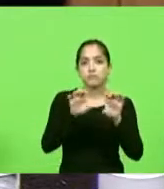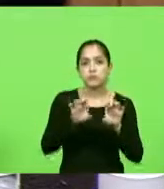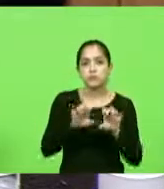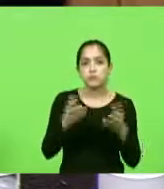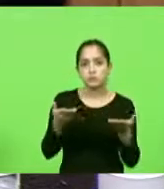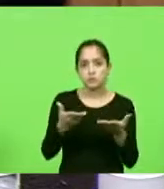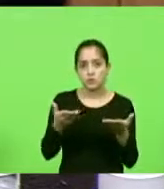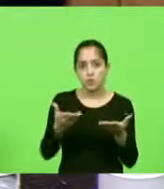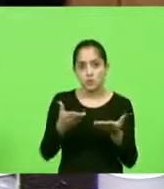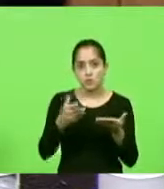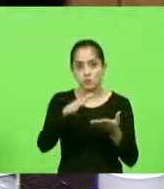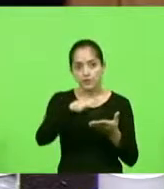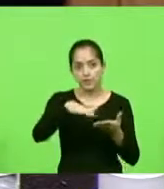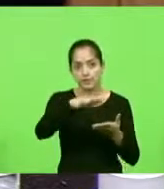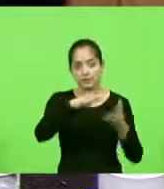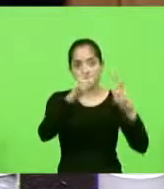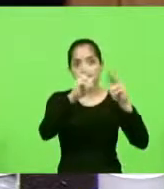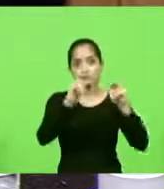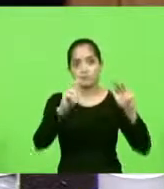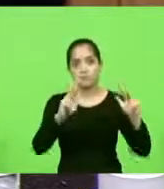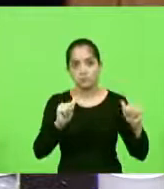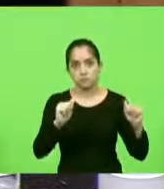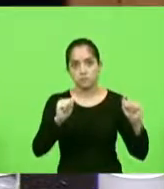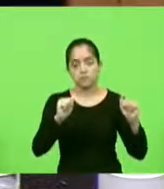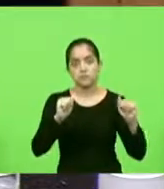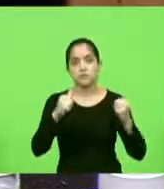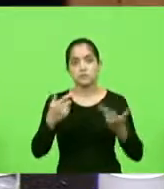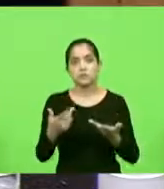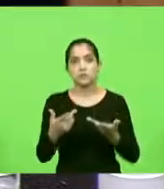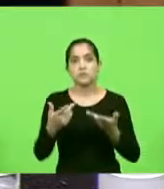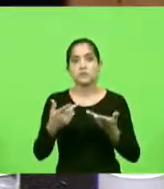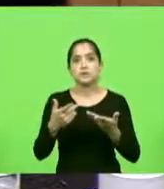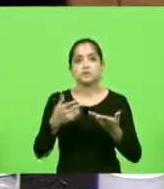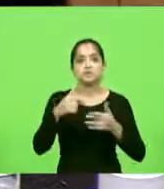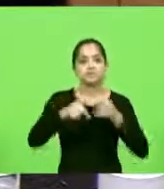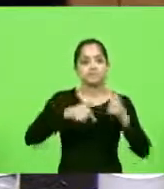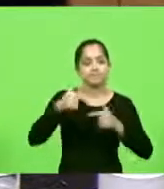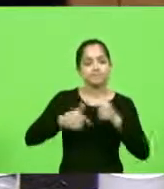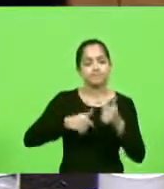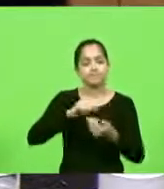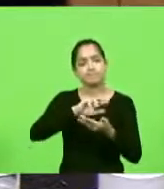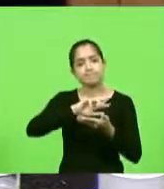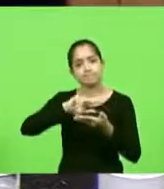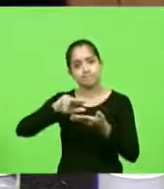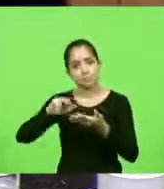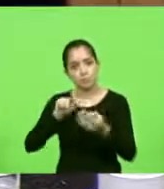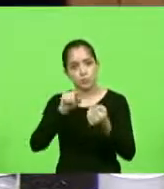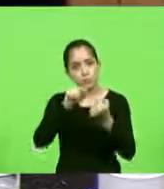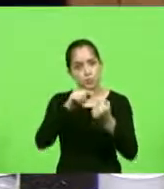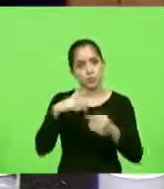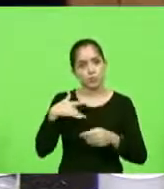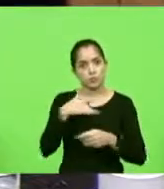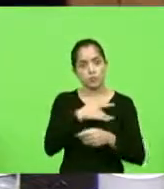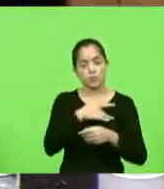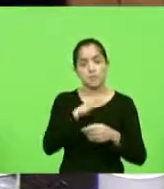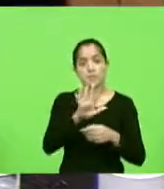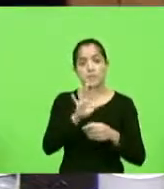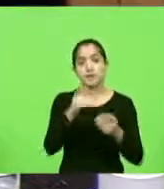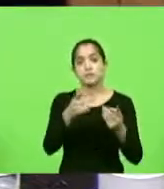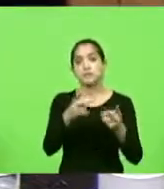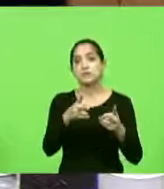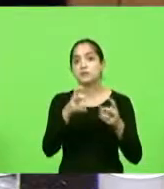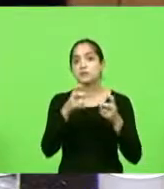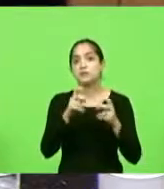aqui na Grande Florianópolis que abrange diversos serviços relacionados à saúde. Então, a gente percebe, deputado